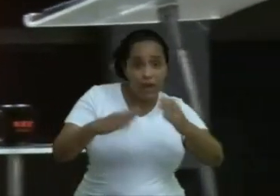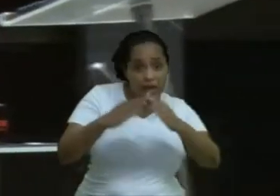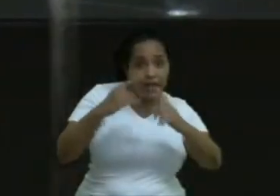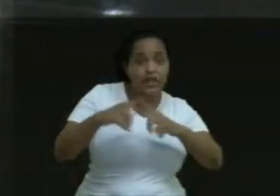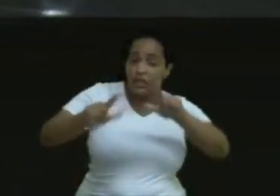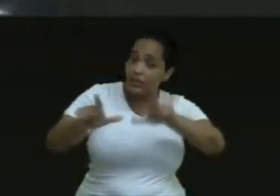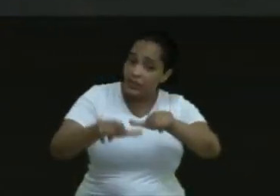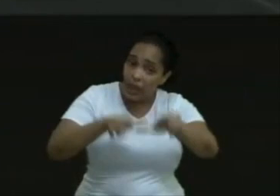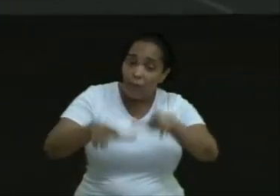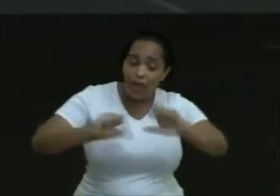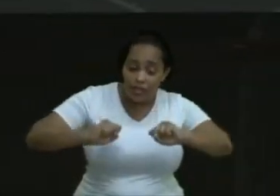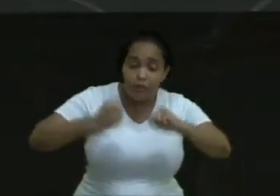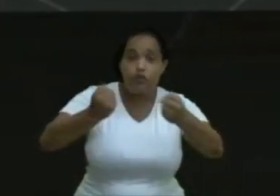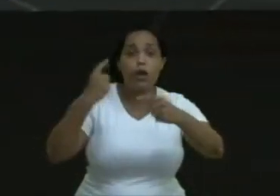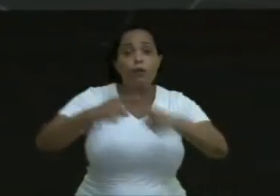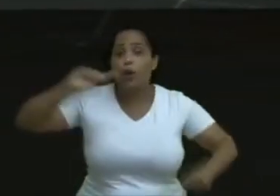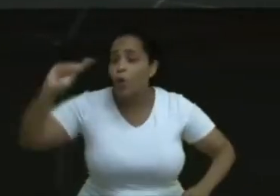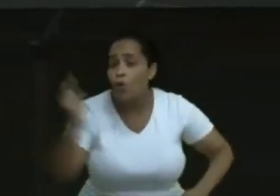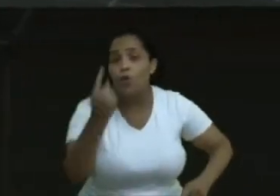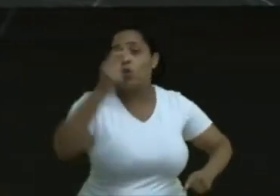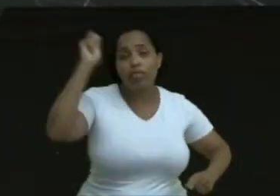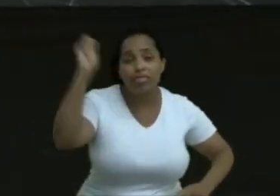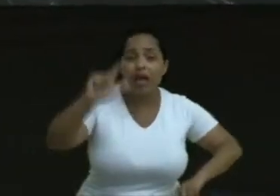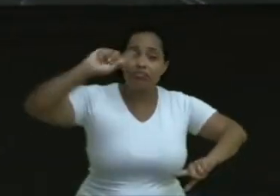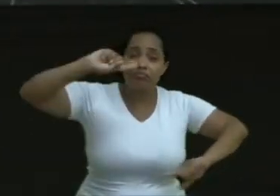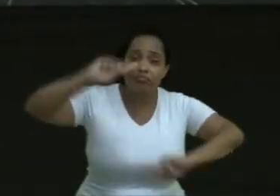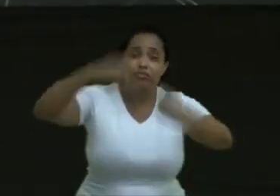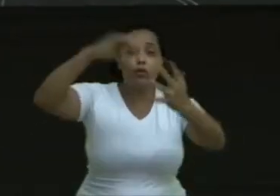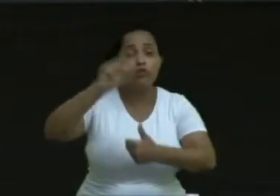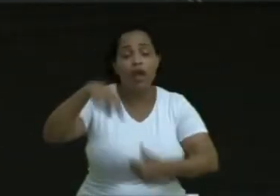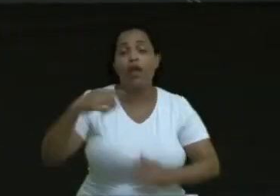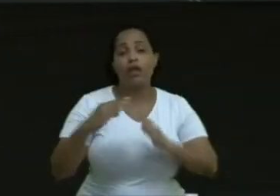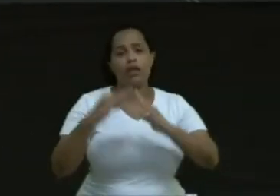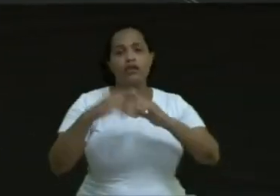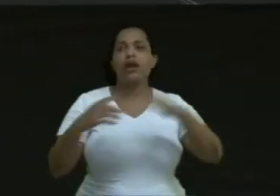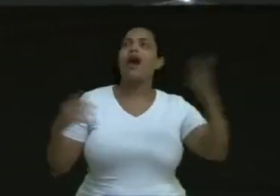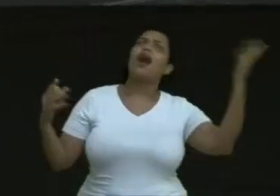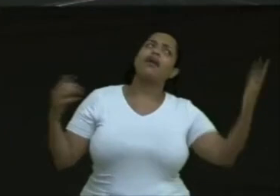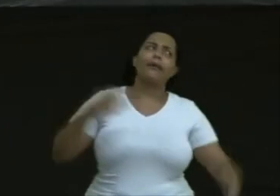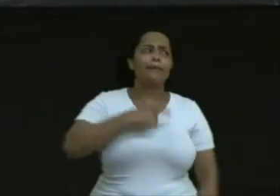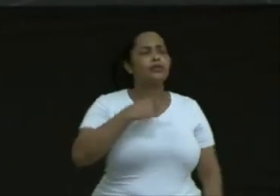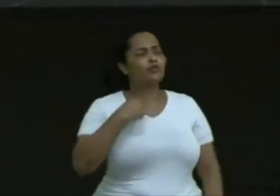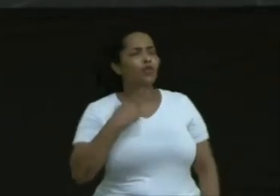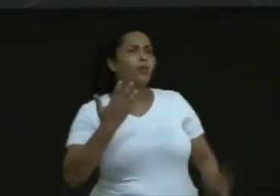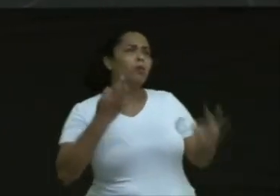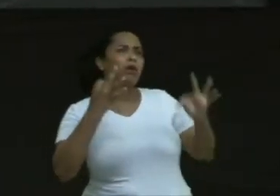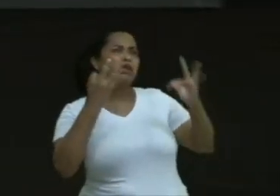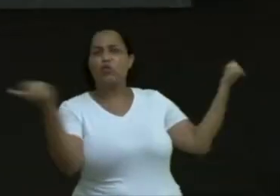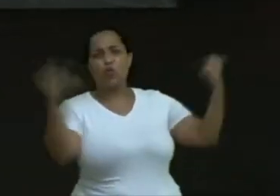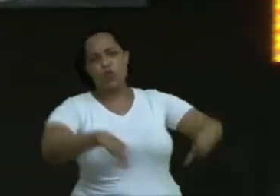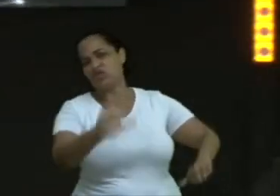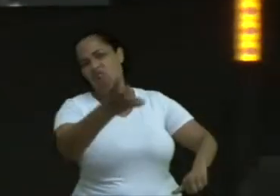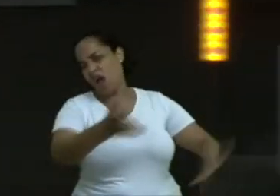porque a única instituição que pode promover uma mudança no mundo é a igreja. Ah, pastor, mas está tudo lascado